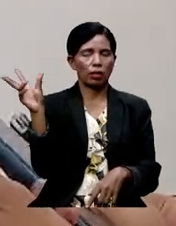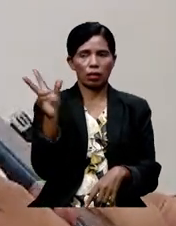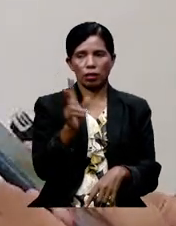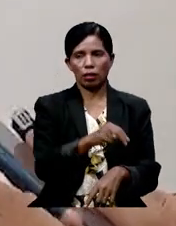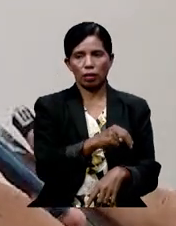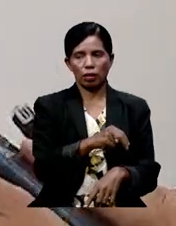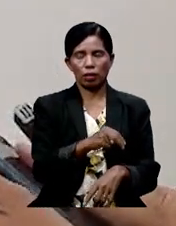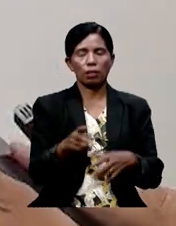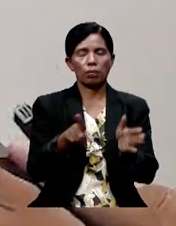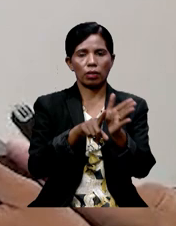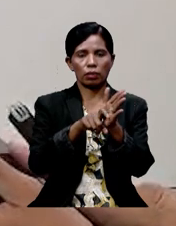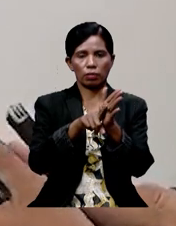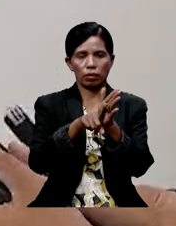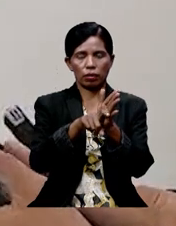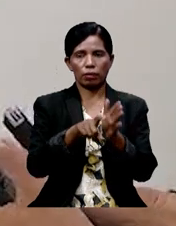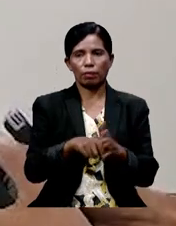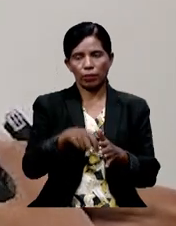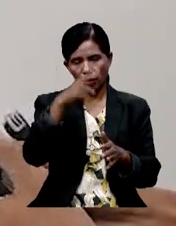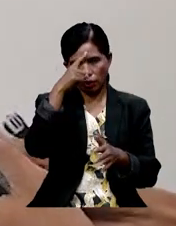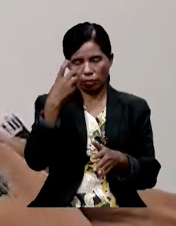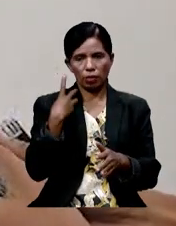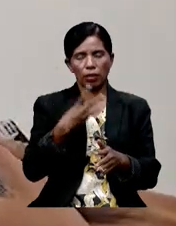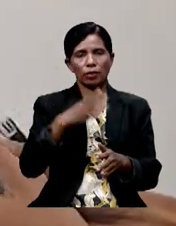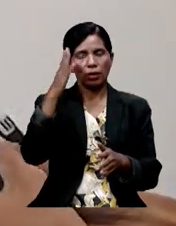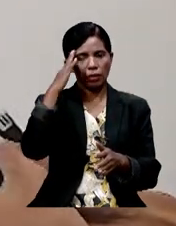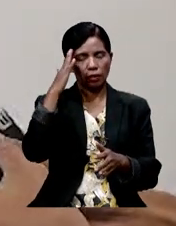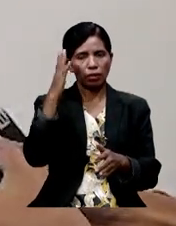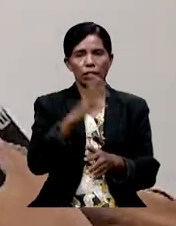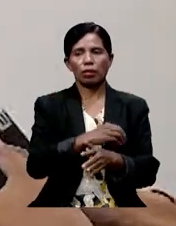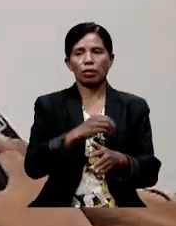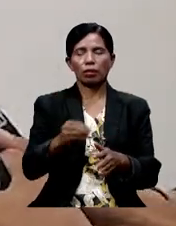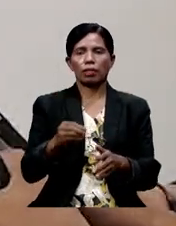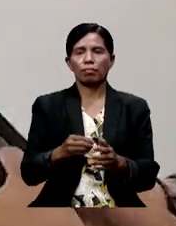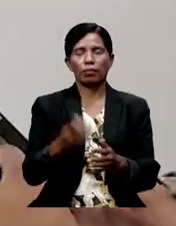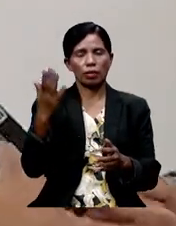laiba lumbringa. Também está tendo kata condição escola,